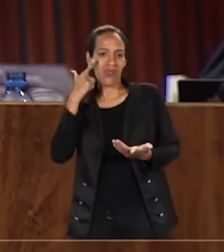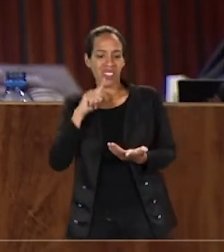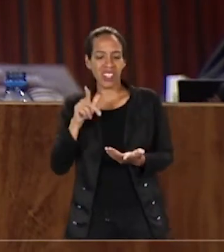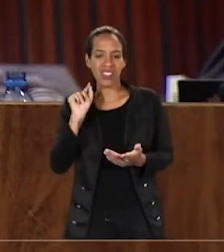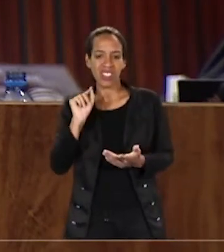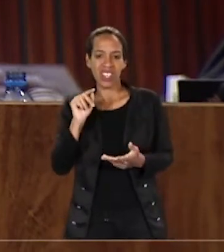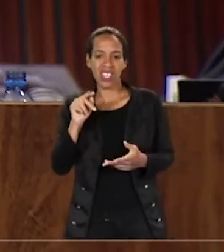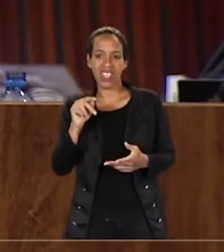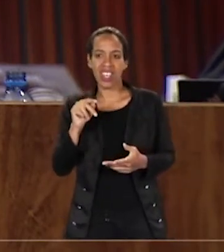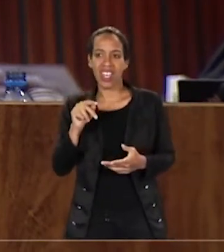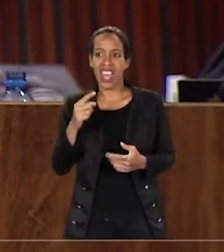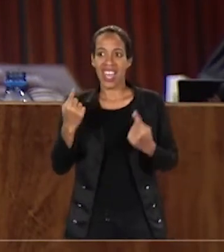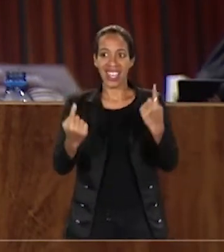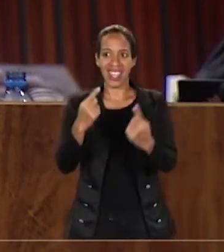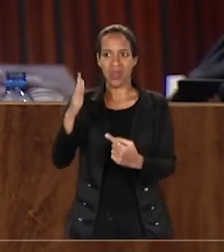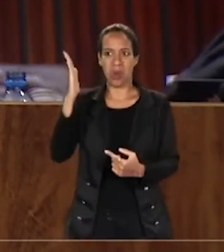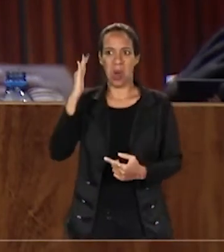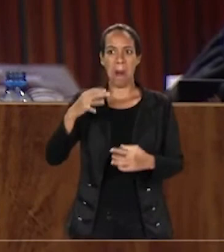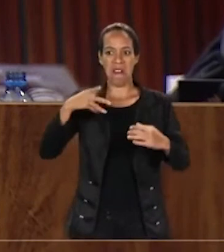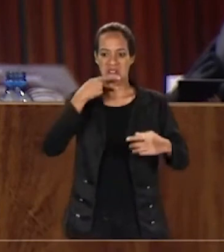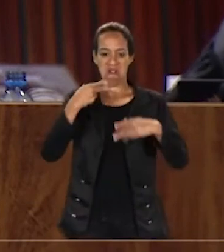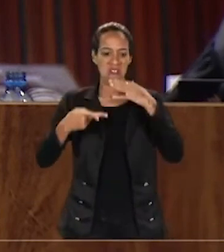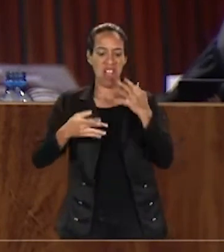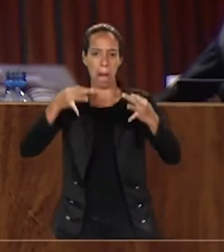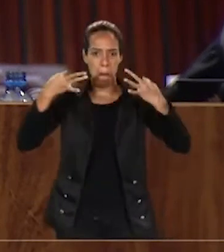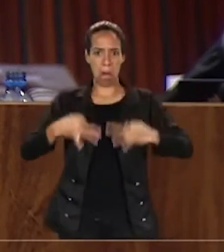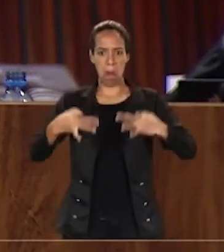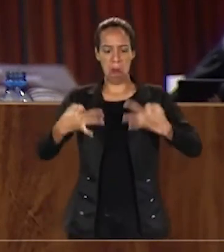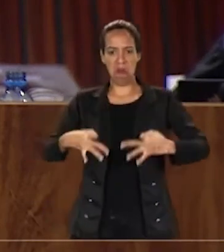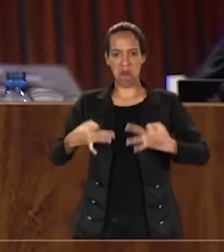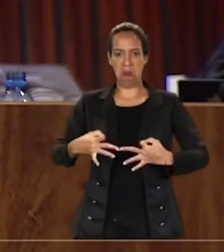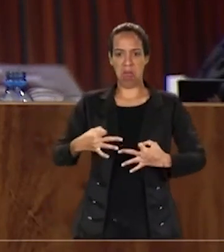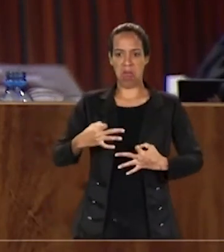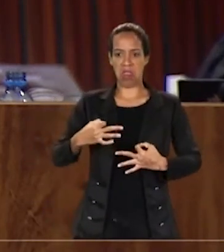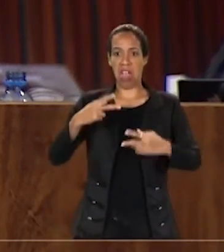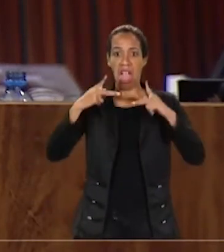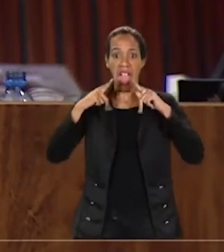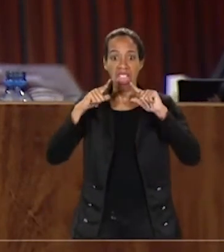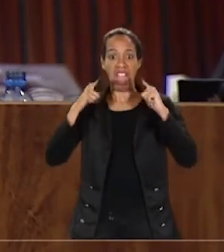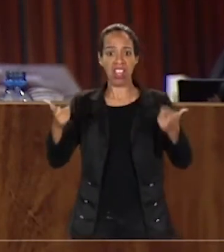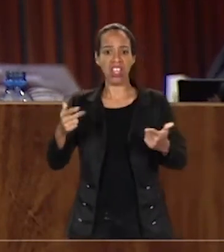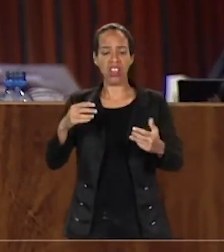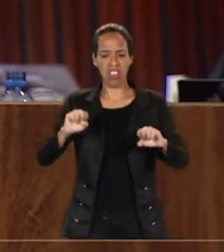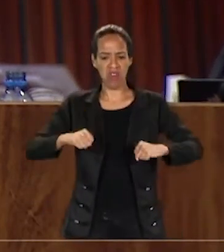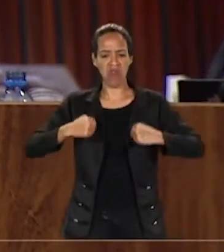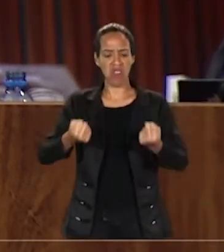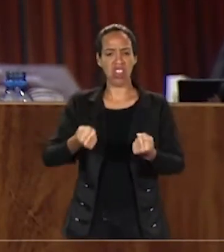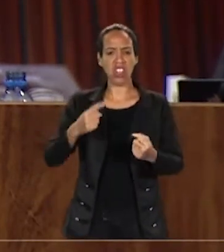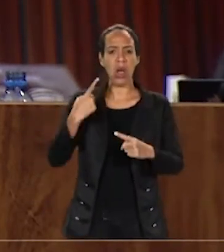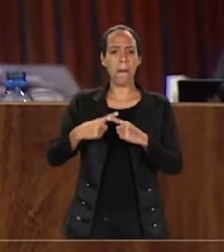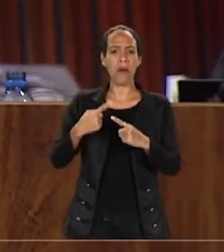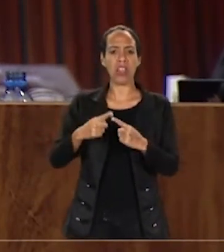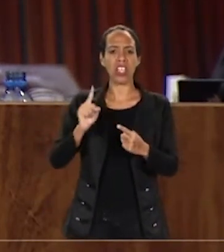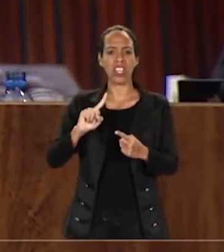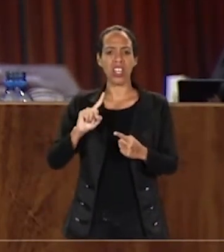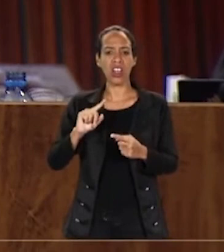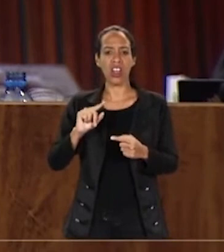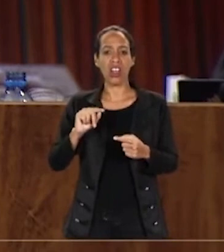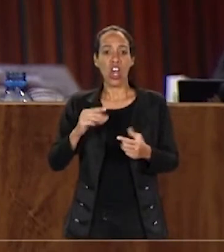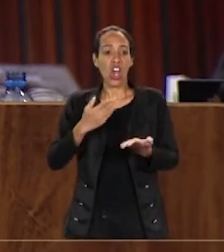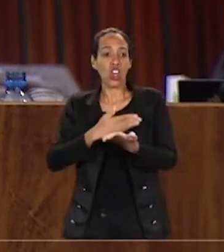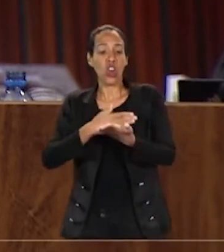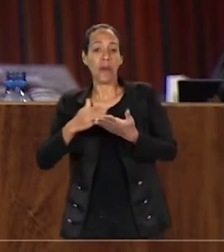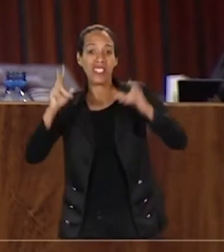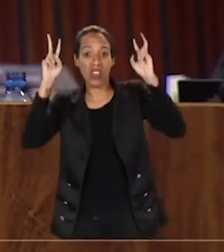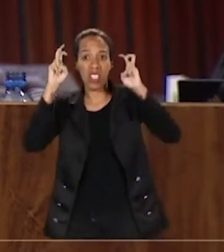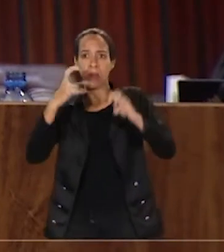limitação de oratória Ora se o manejo da língua não é o forte de alguém mais um motivo para se não servorar a discursar